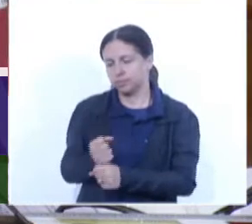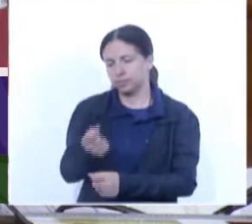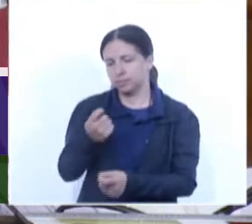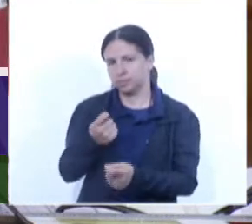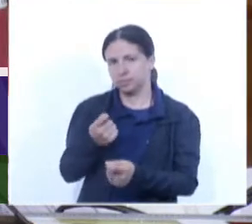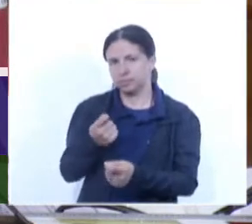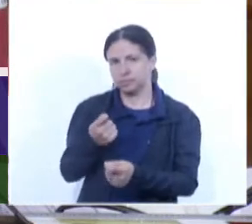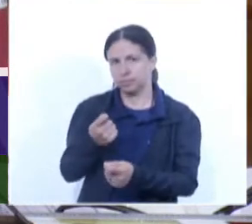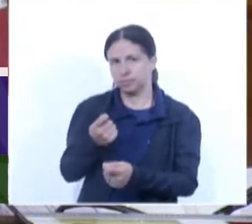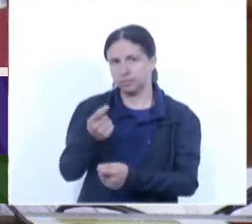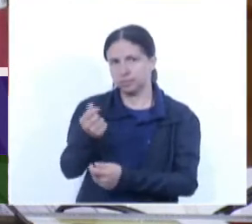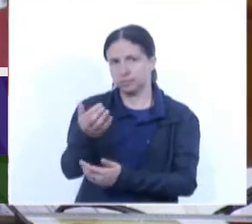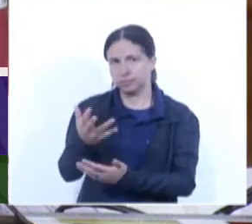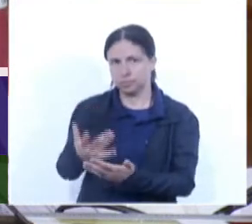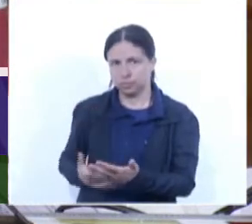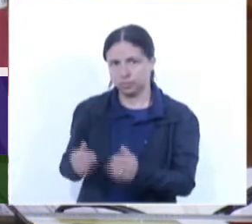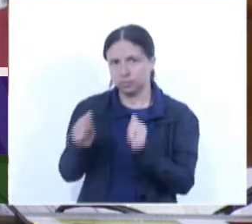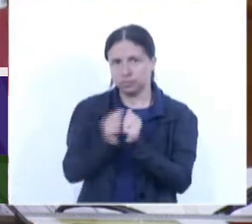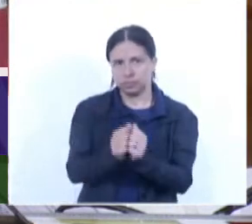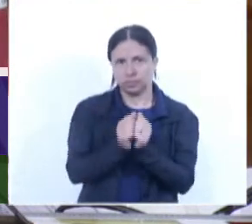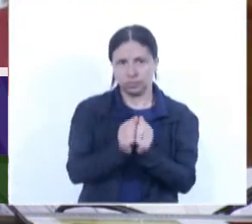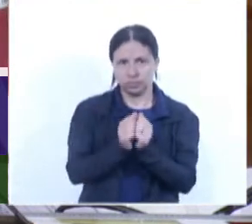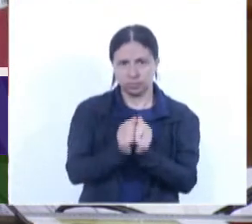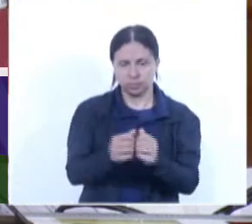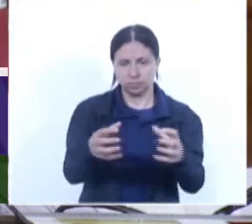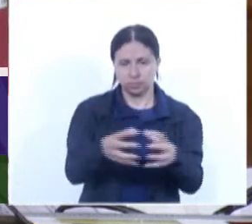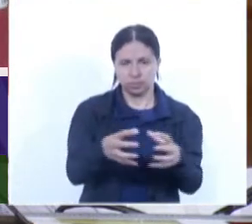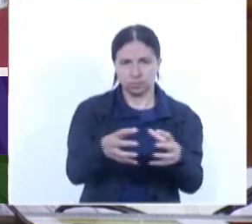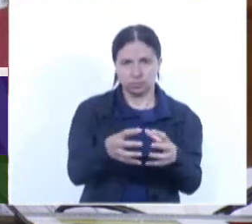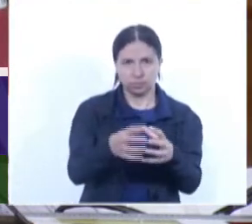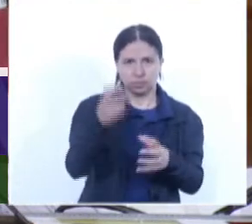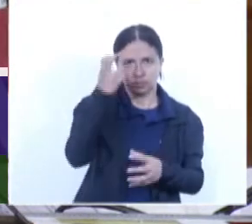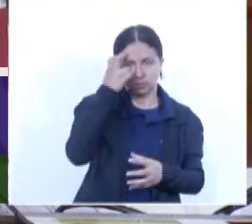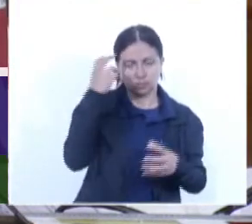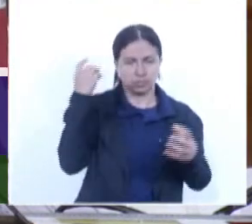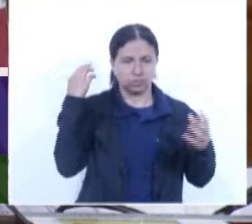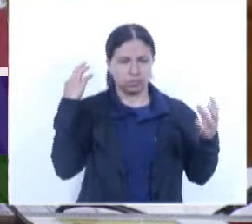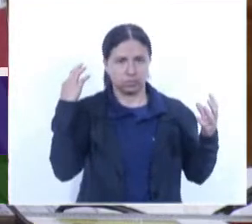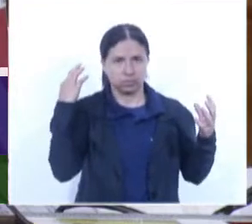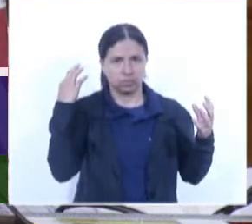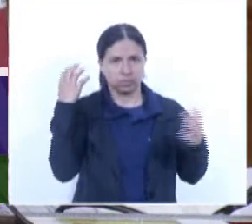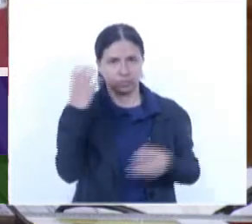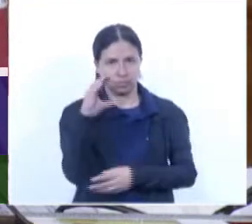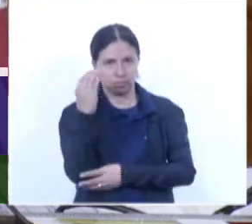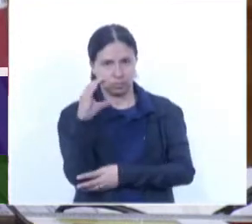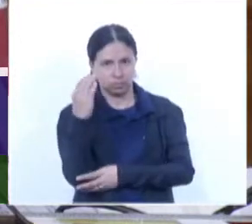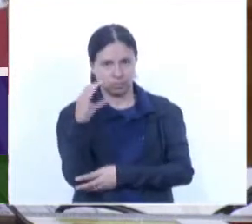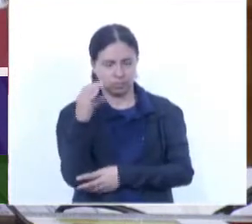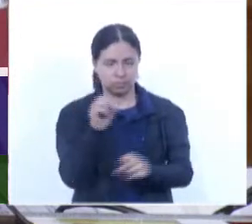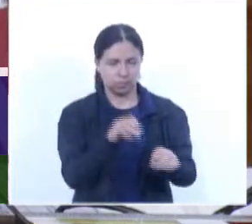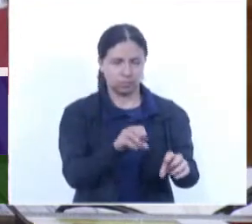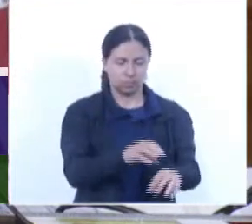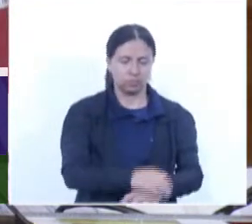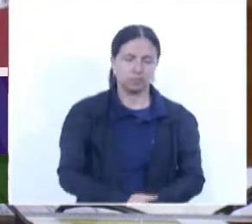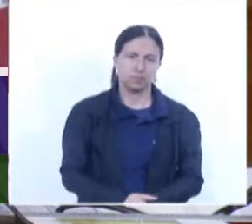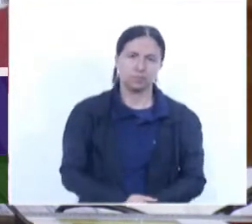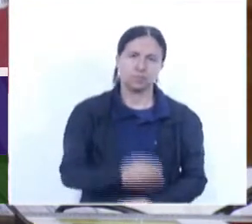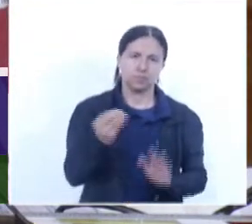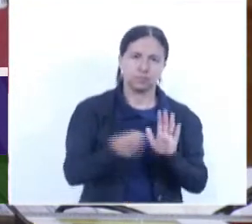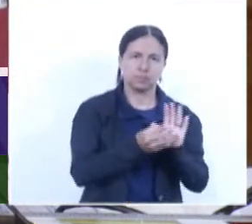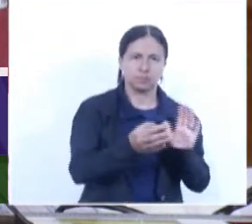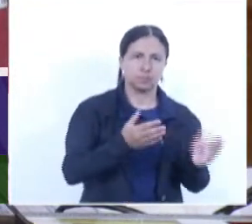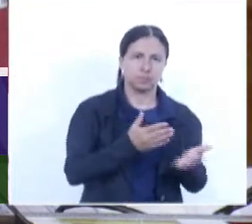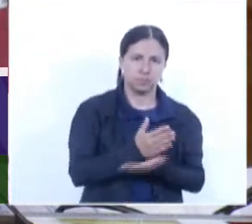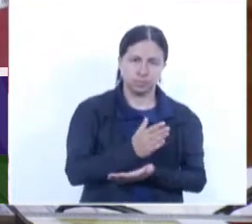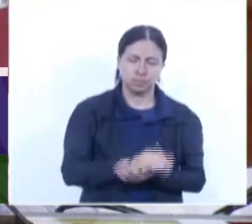com a comissão de mérito que a comissão de educação cultura e ciência portanto é o parecer foi favorável tanto